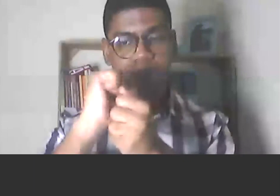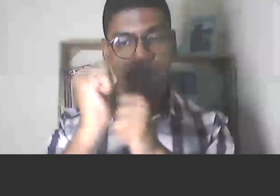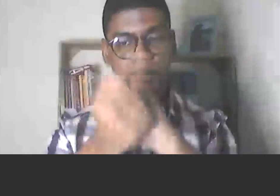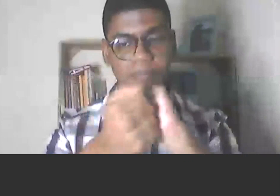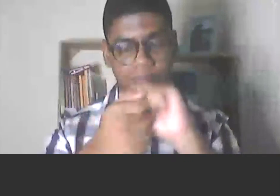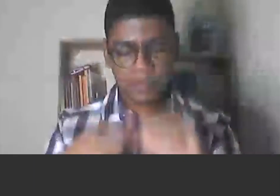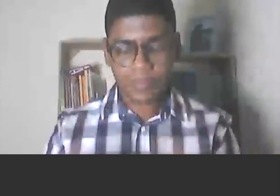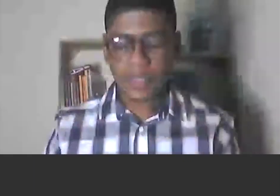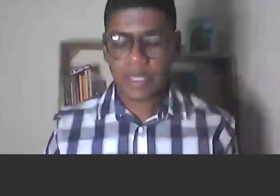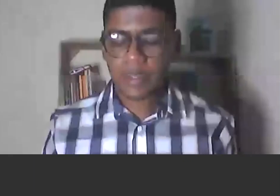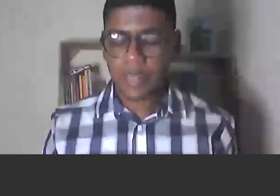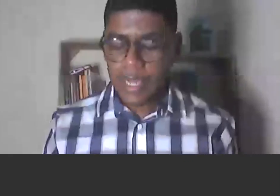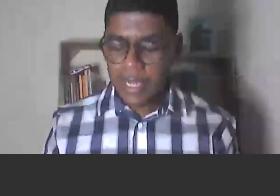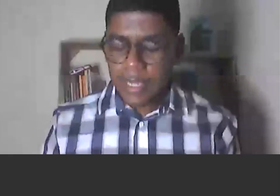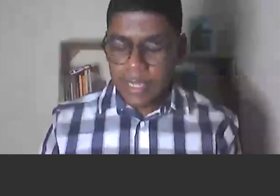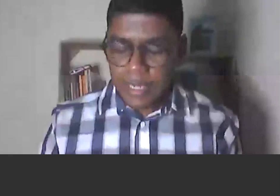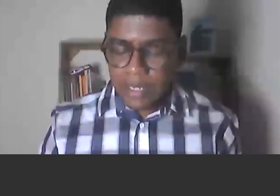Ok?